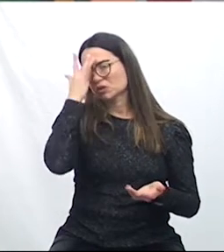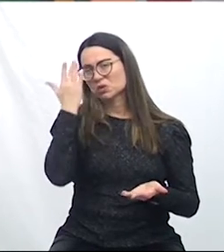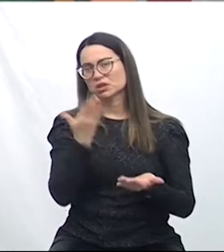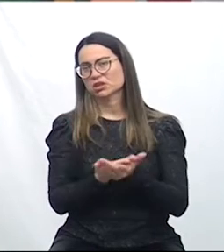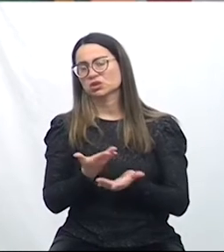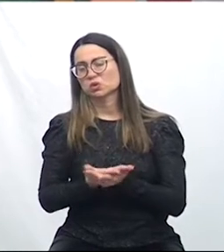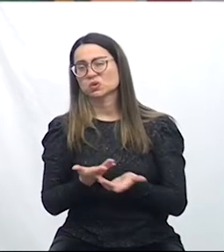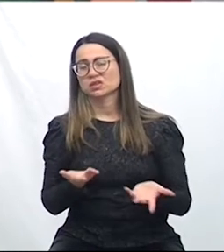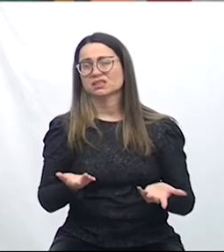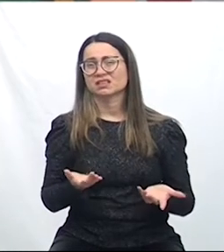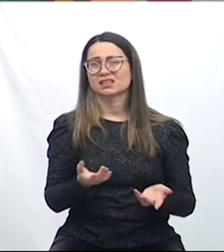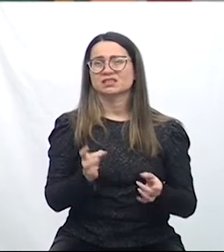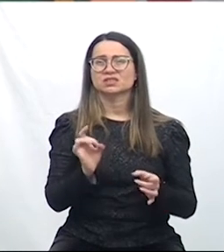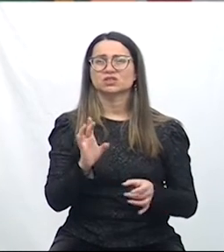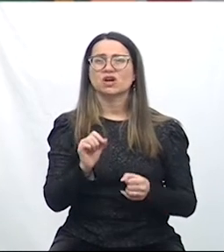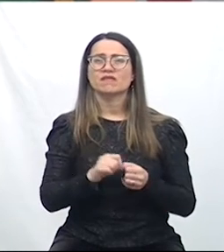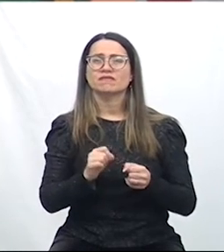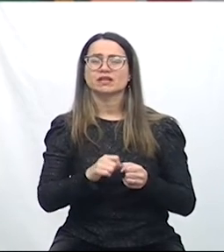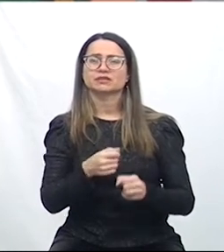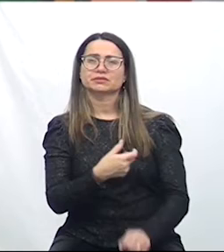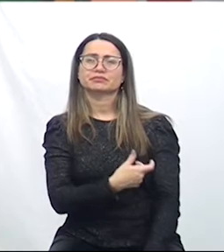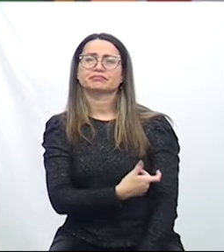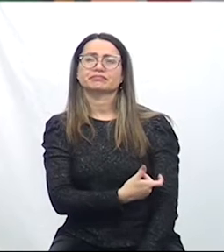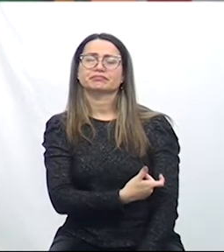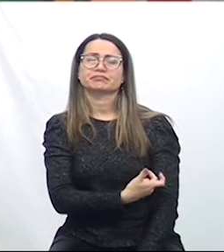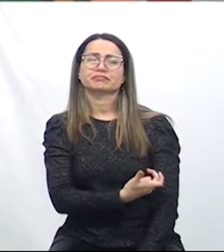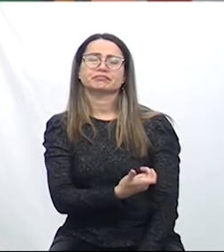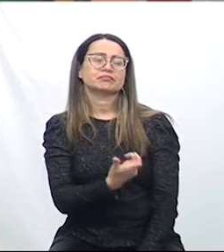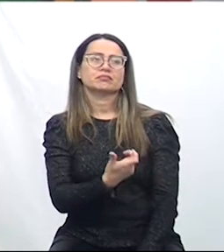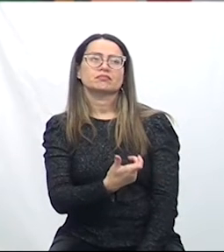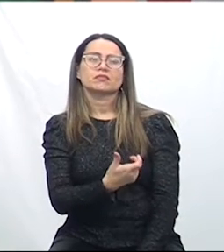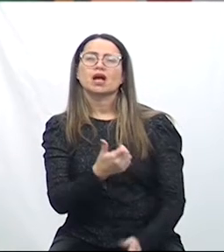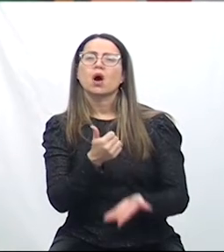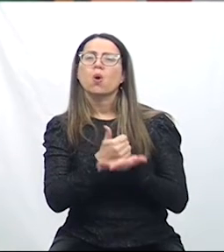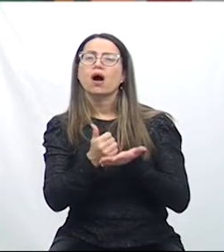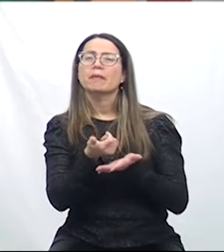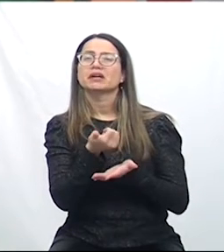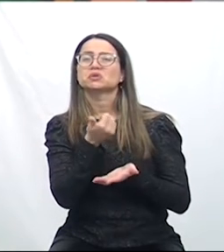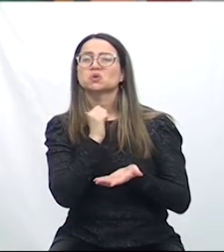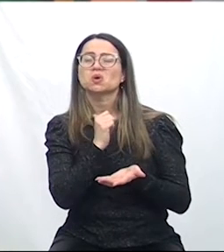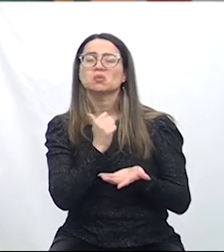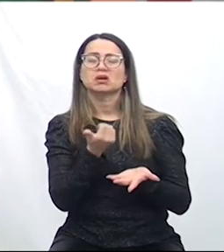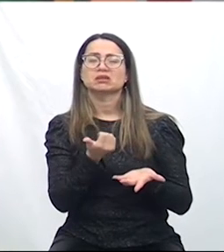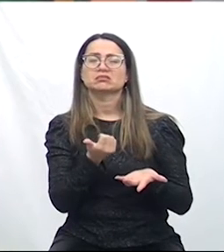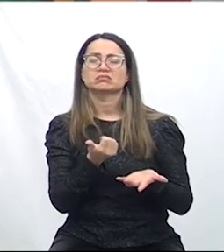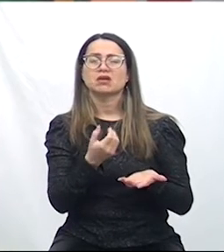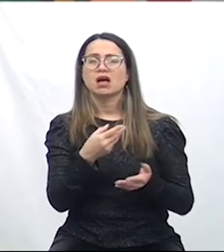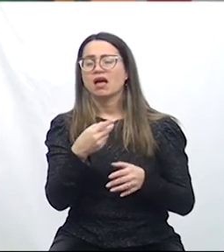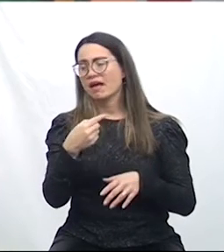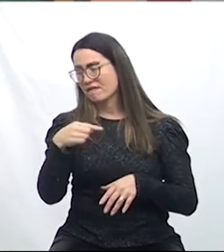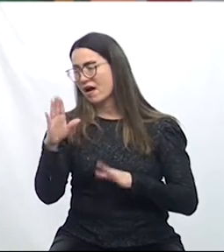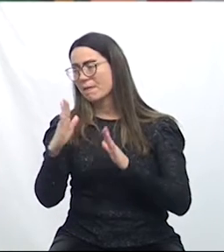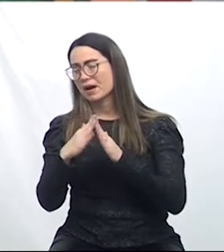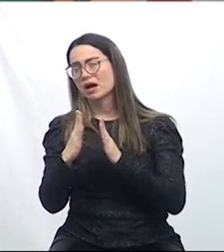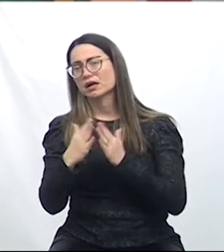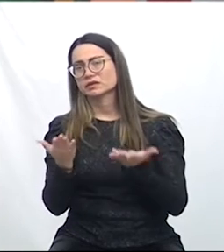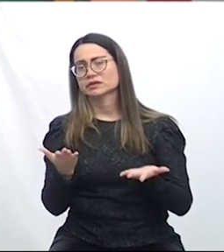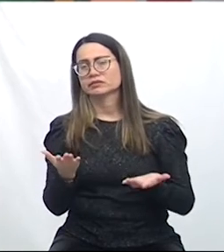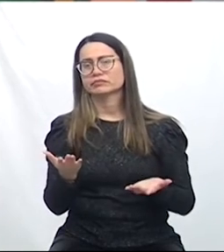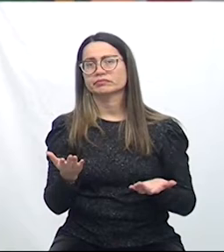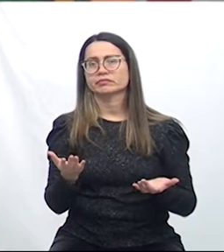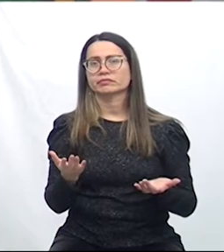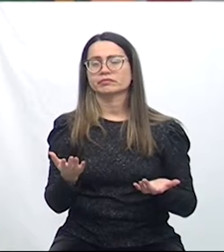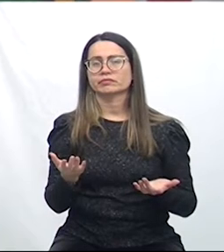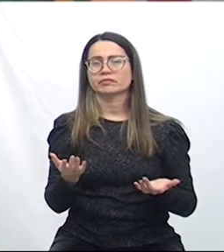apenas uma medicação de um analgésico, de outra medicação e mandando para casa, como foi o caso daquela mãe e filha de Cocal, que a